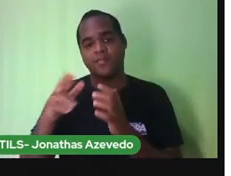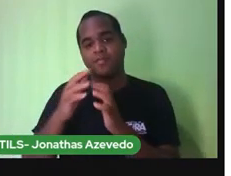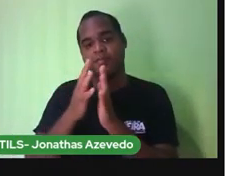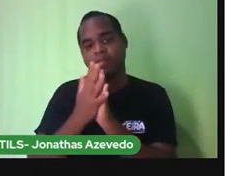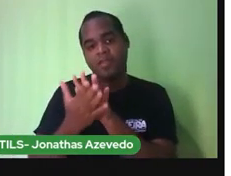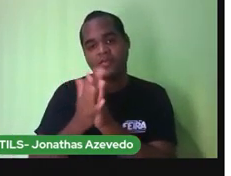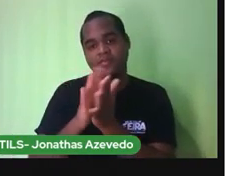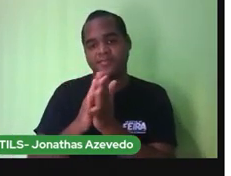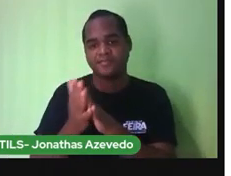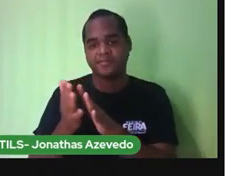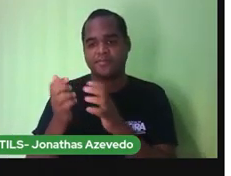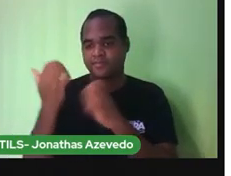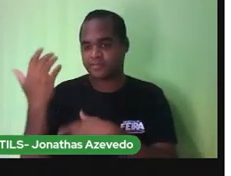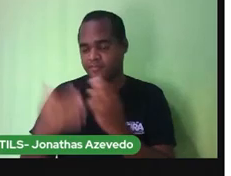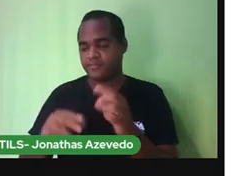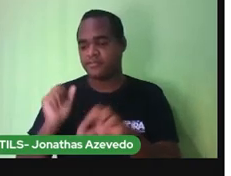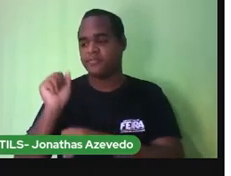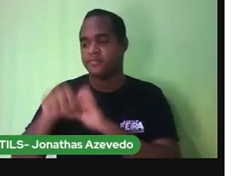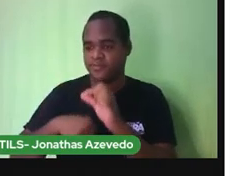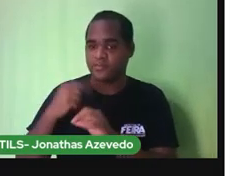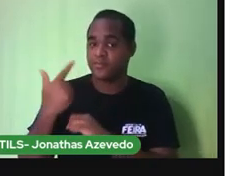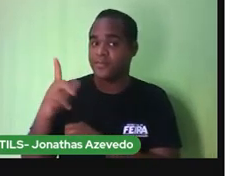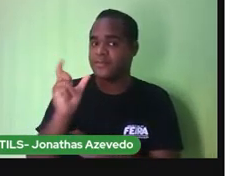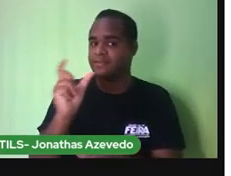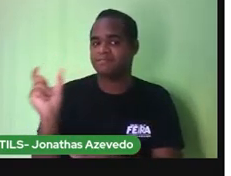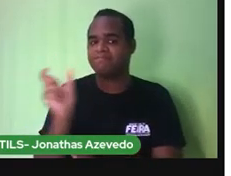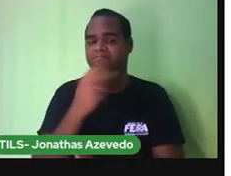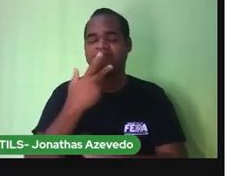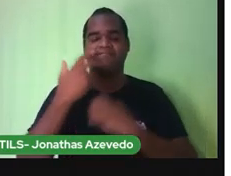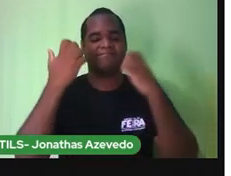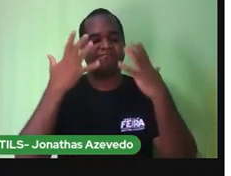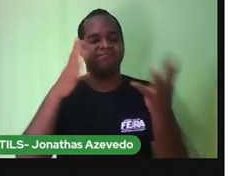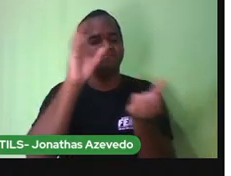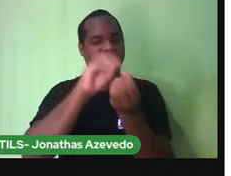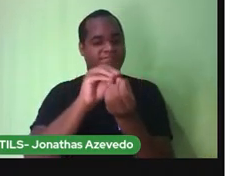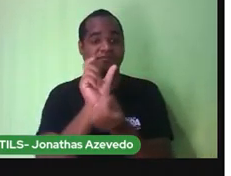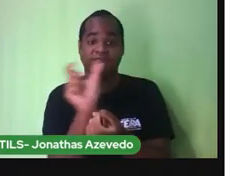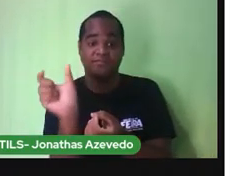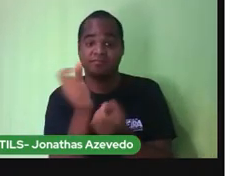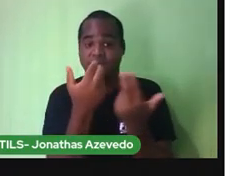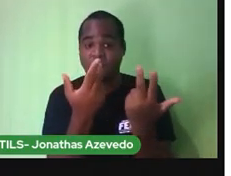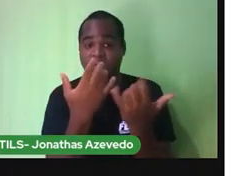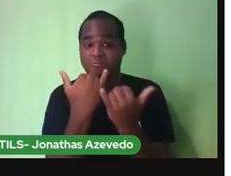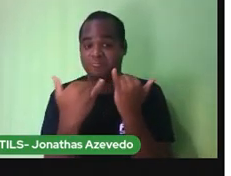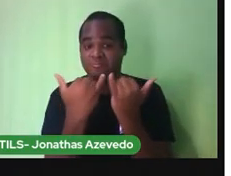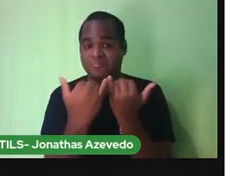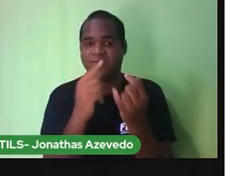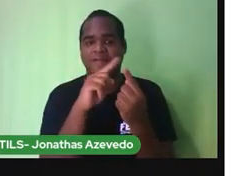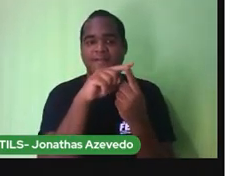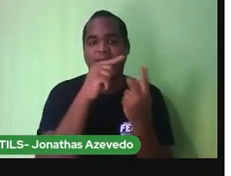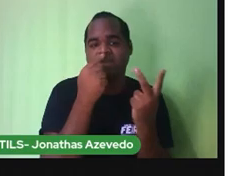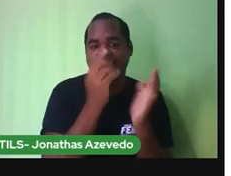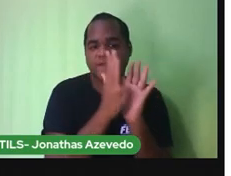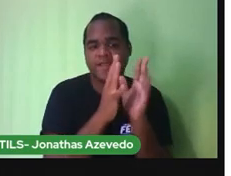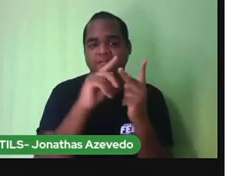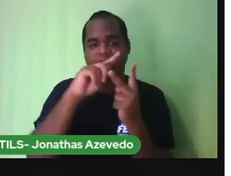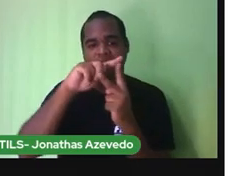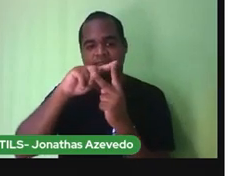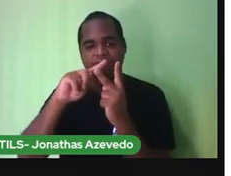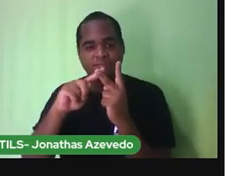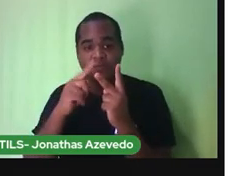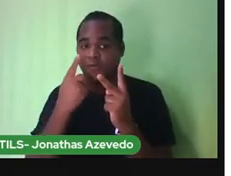separar as letrinhas lá as palavras em sílabas da mesma quantidade dos seus dedinhos por isso é bom a gente fazer essas